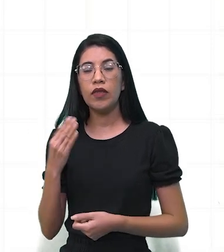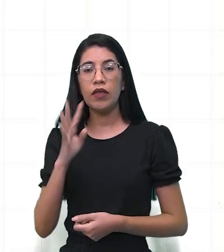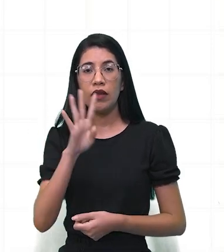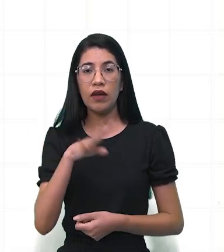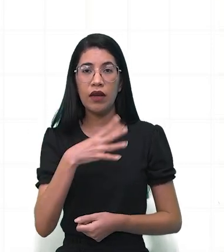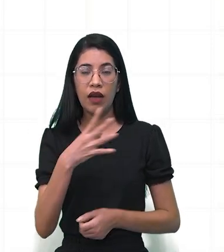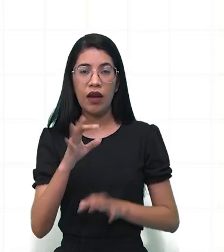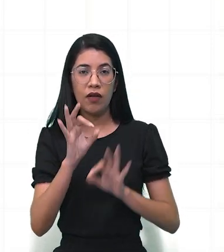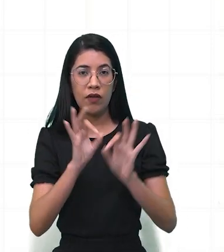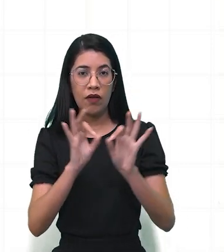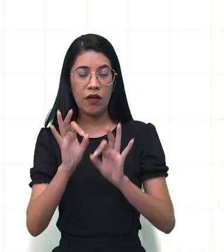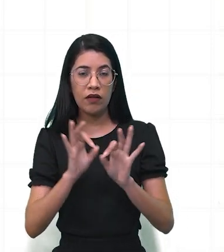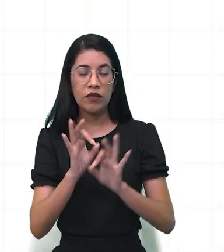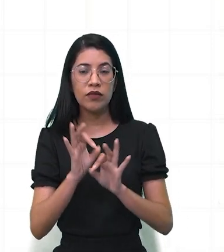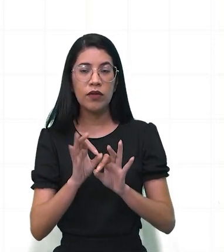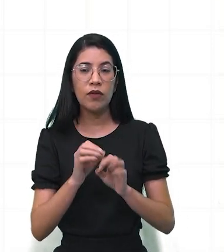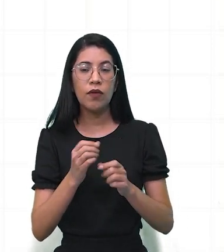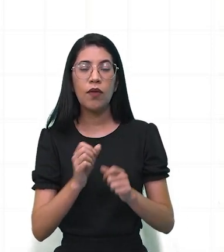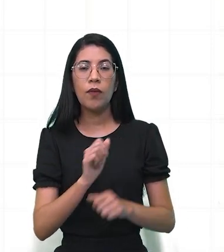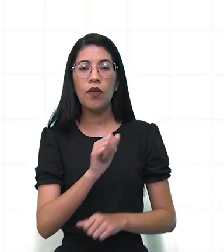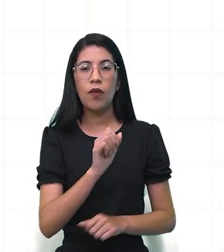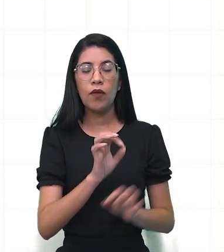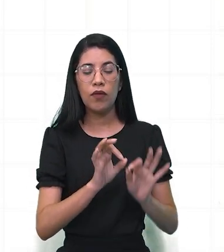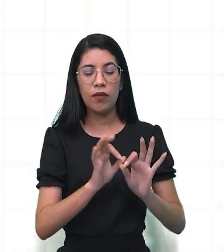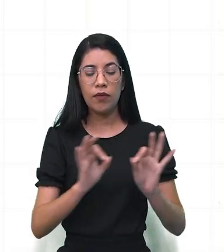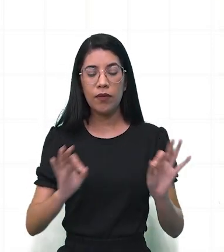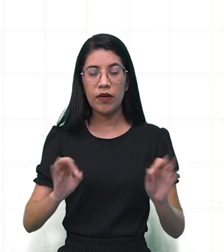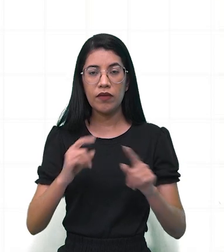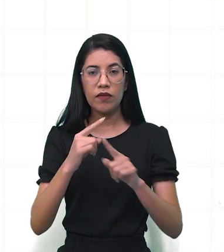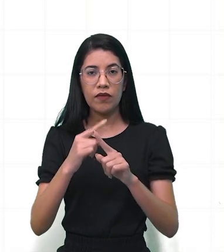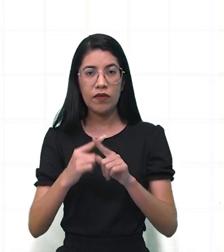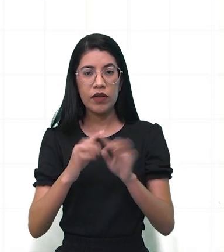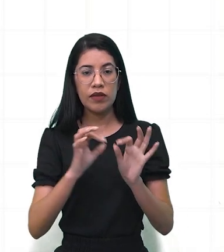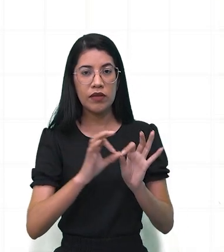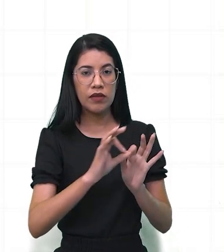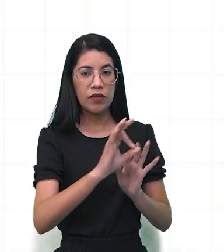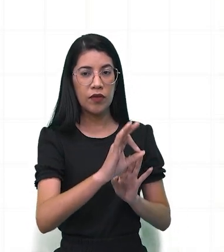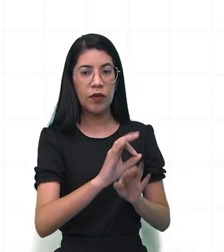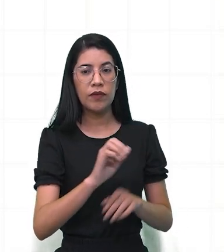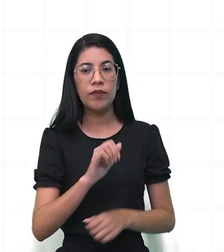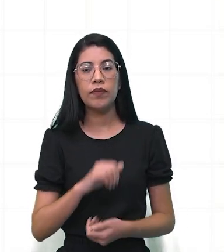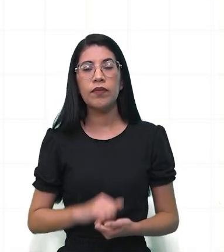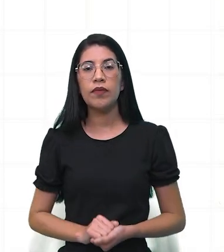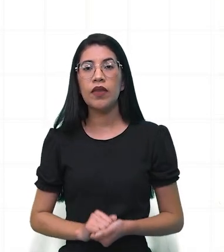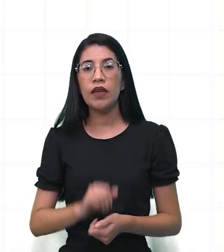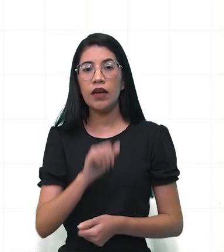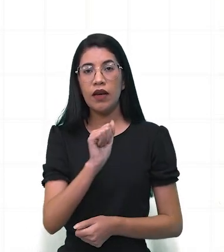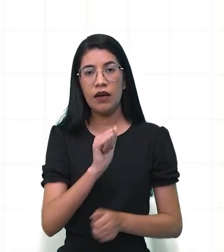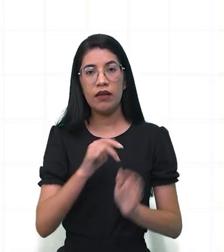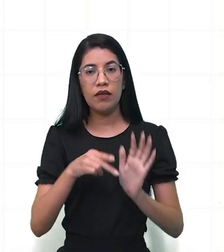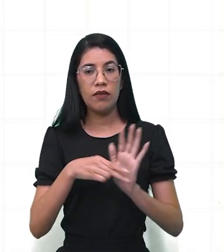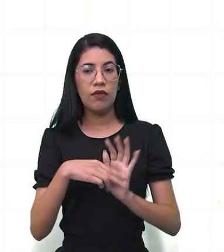a equação, comprimento vezes a largura, tá? Então, multiplicando